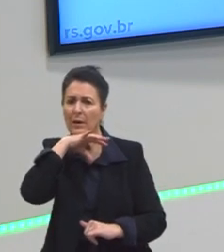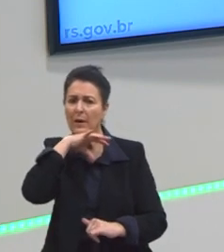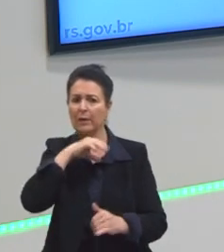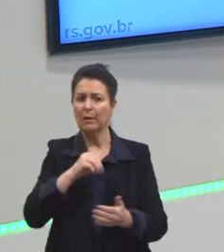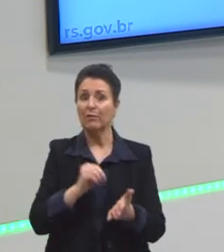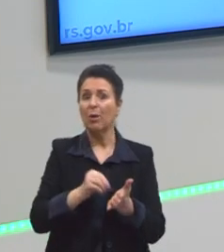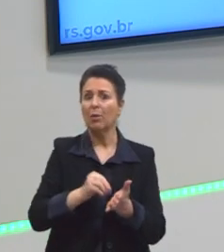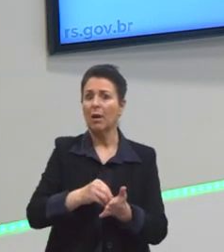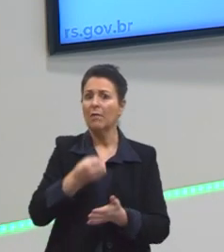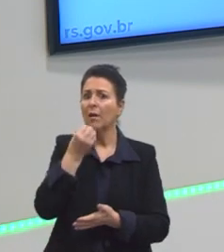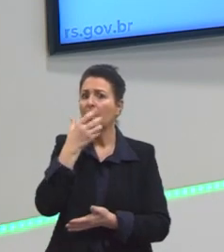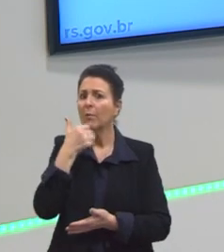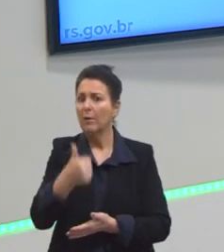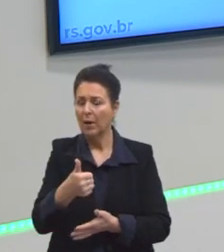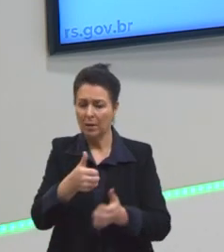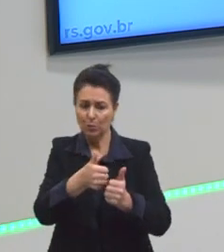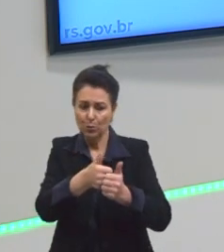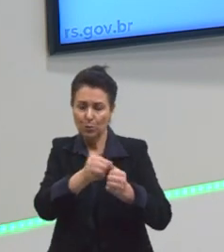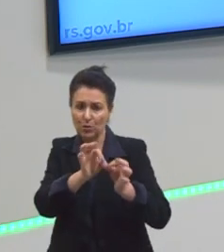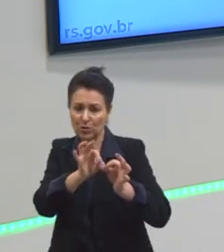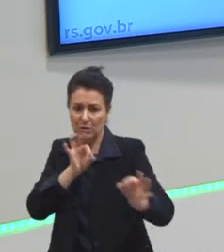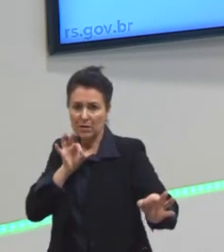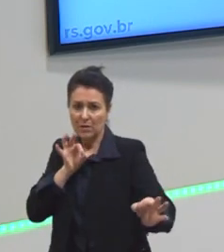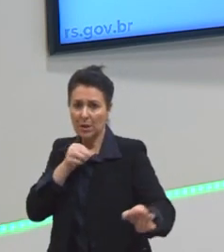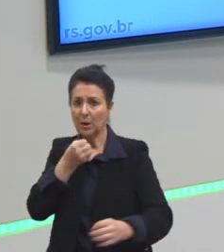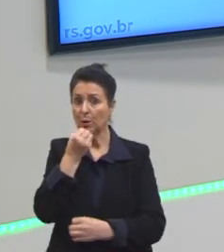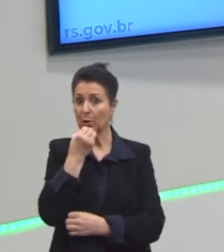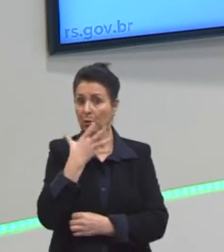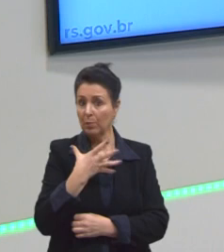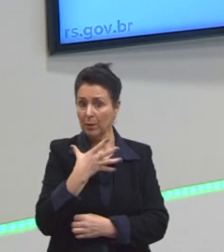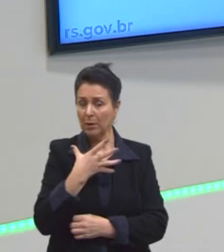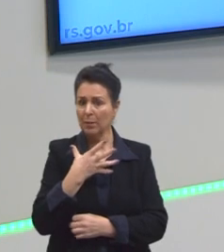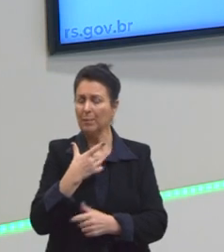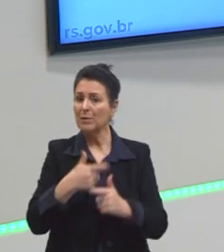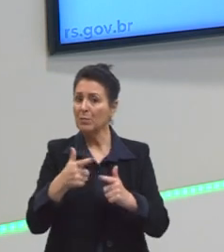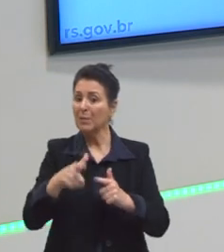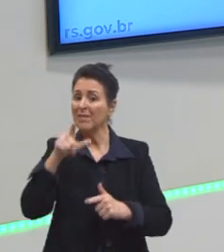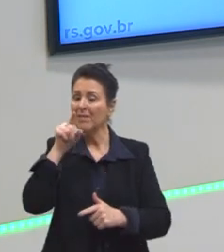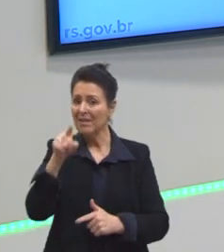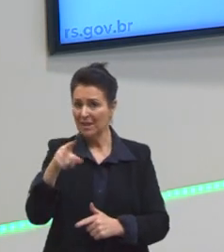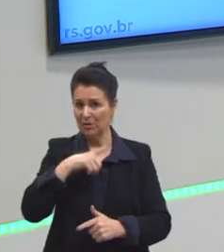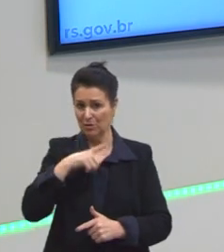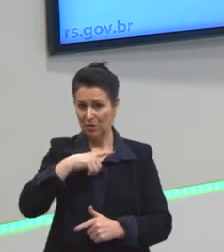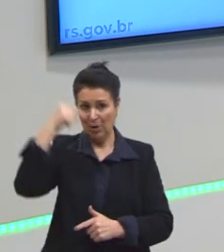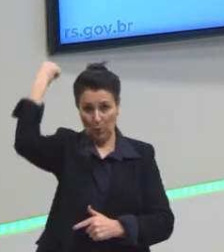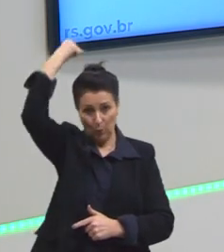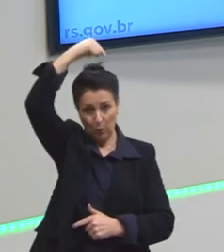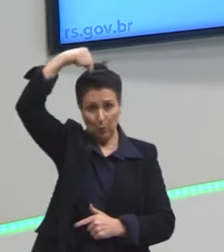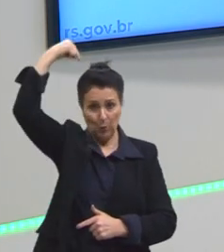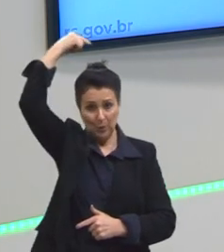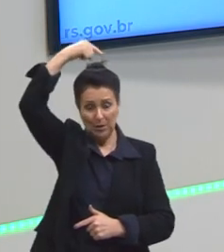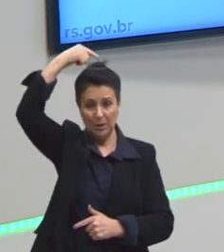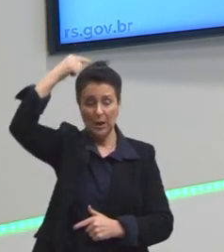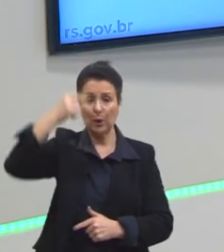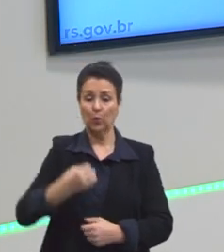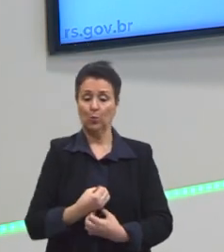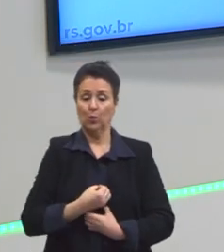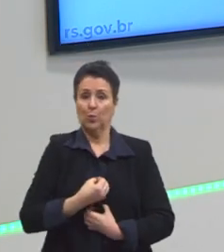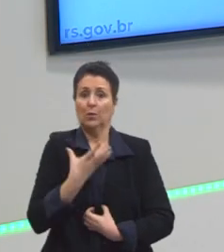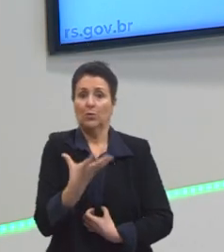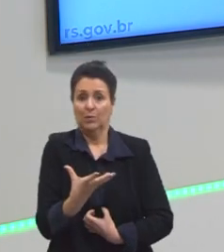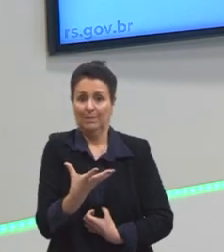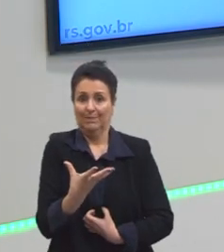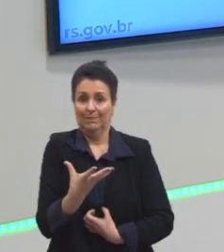do bem é o distanciamento do bem mas esse é um problema para Santo Agostinho então portanto para seguirmos bem para